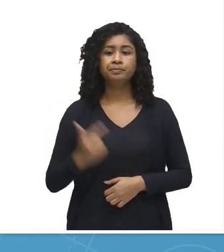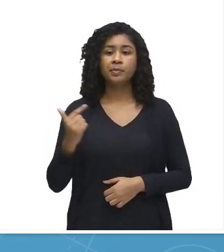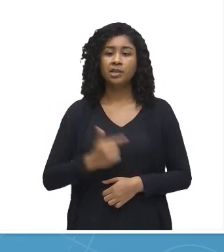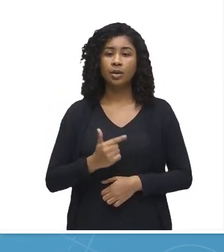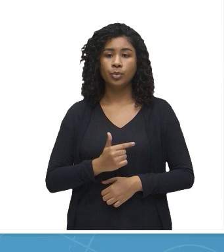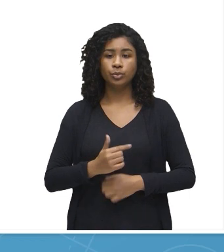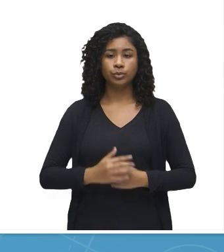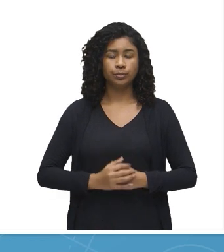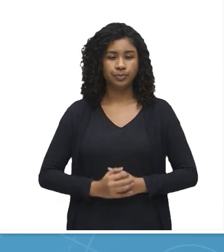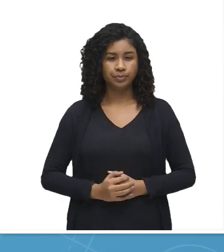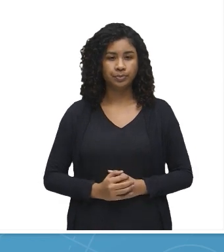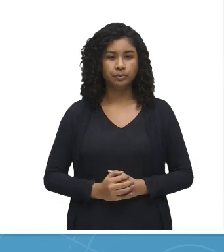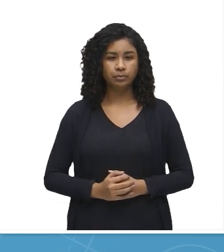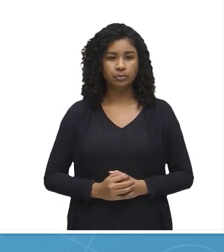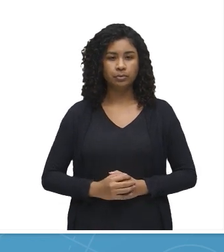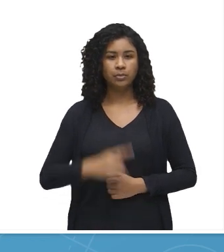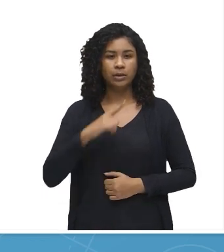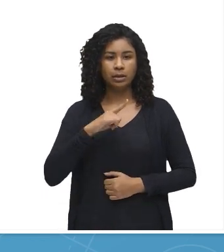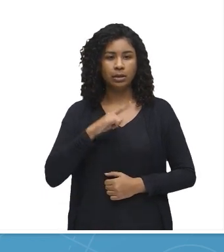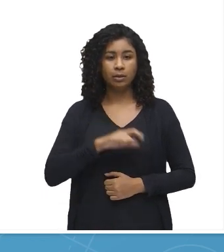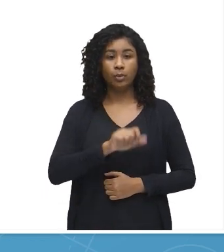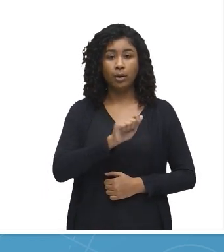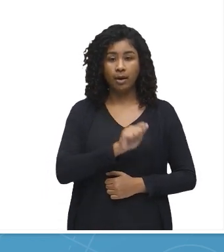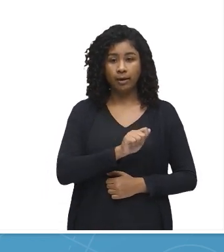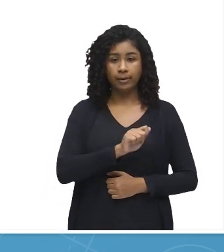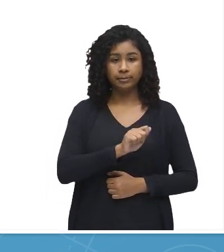tenho o coeficiente A,